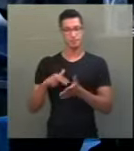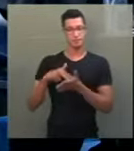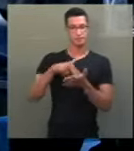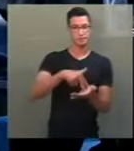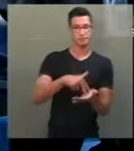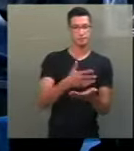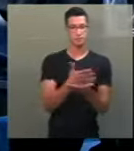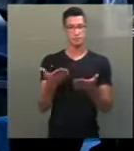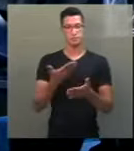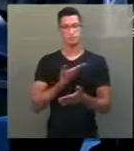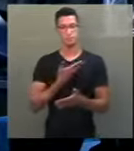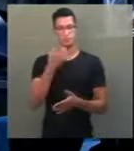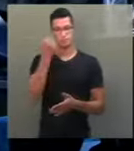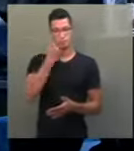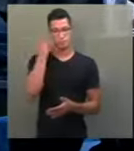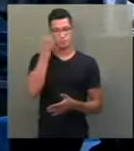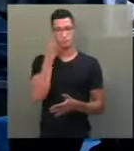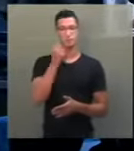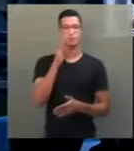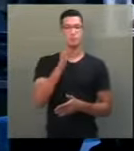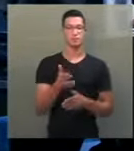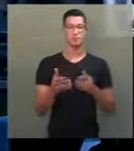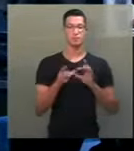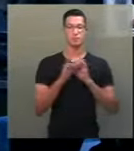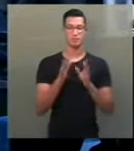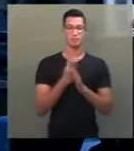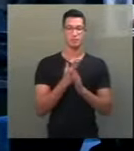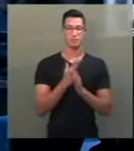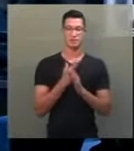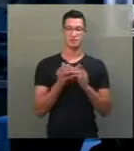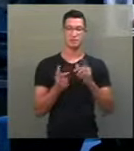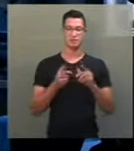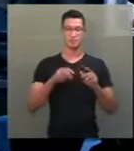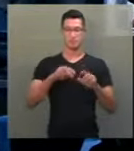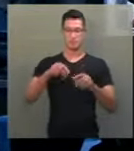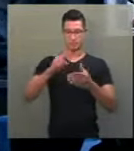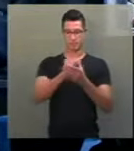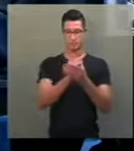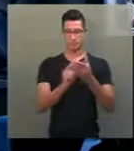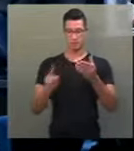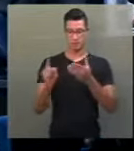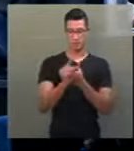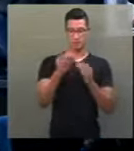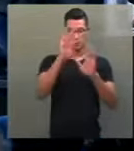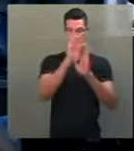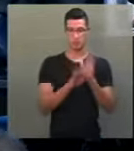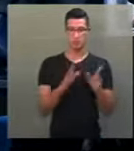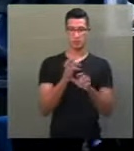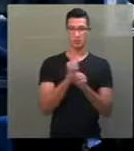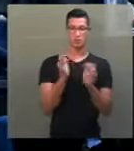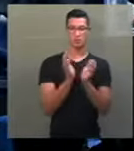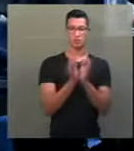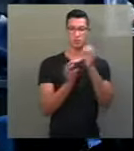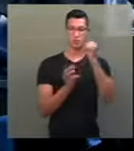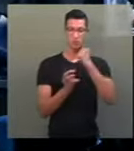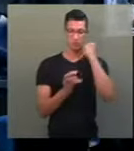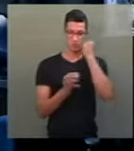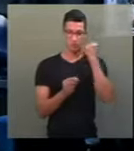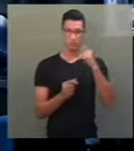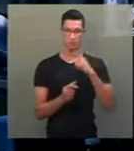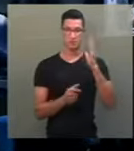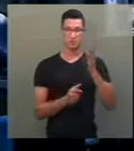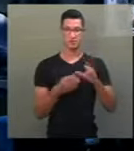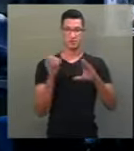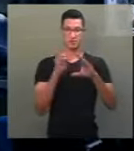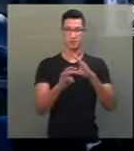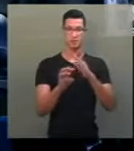à disposição dos colegas senadores. Já estou disponibilizando, assim que sair da tribuna, o texto consolidado no grupo dos senadores. Já mandei